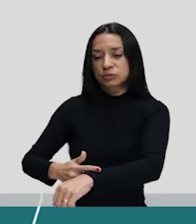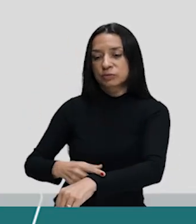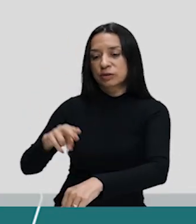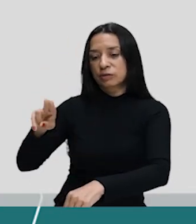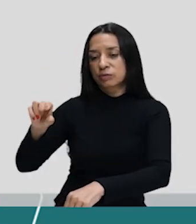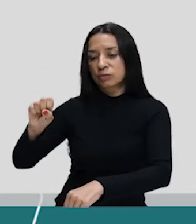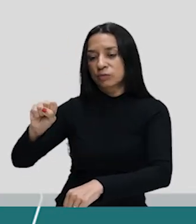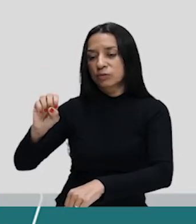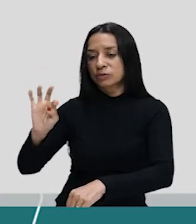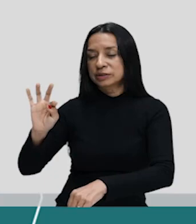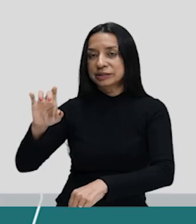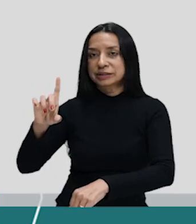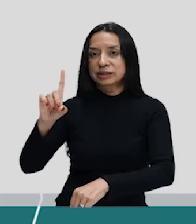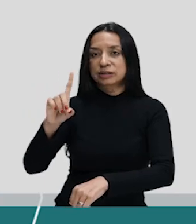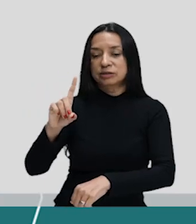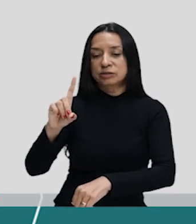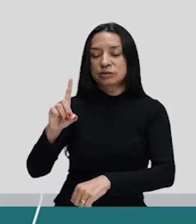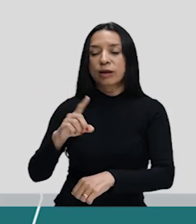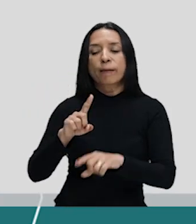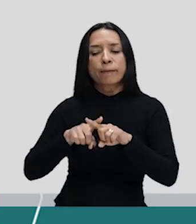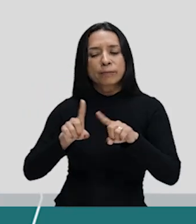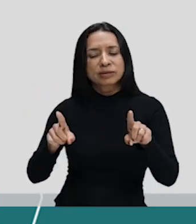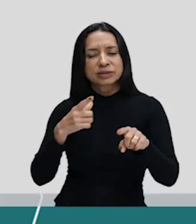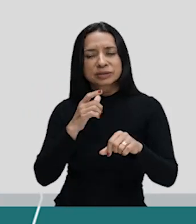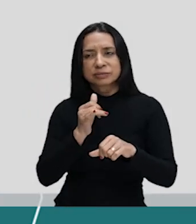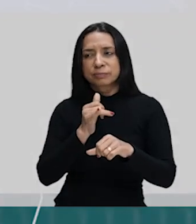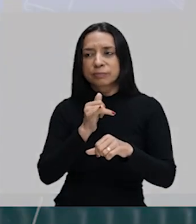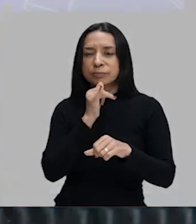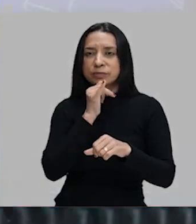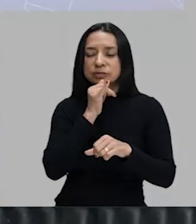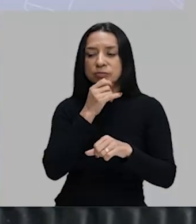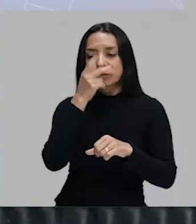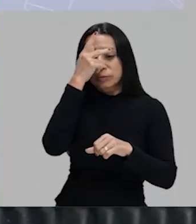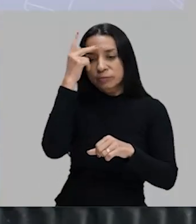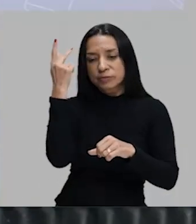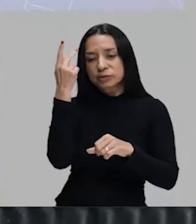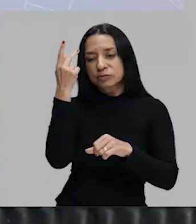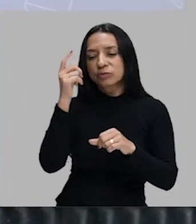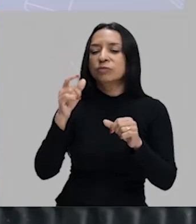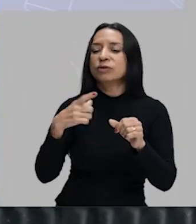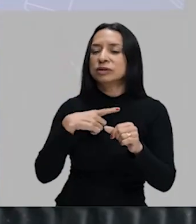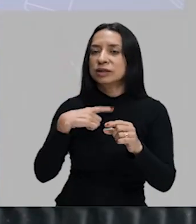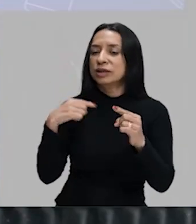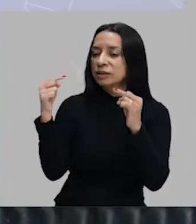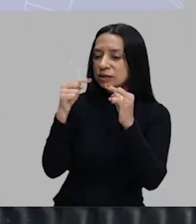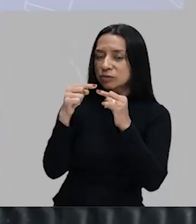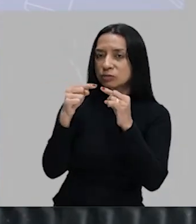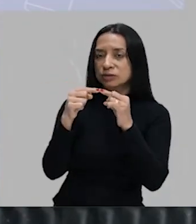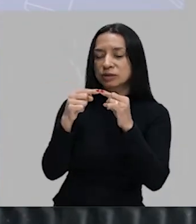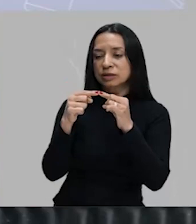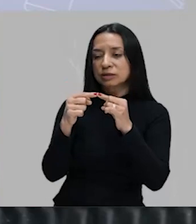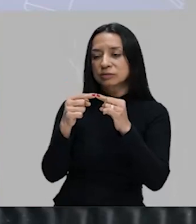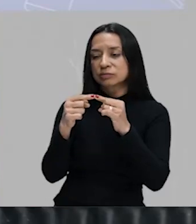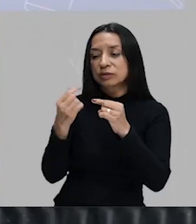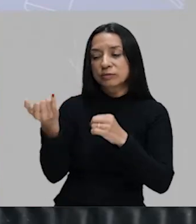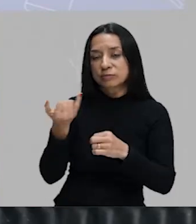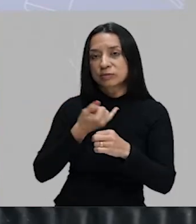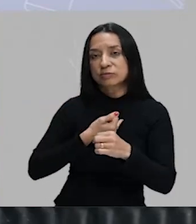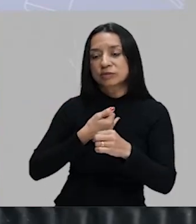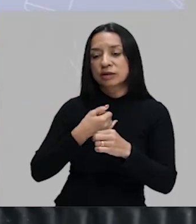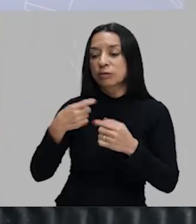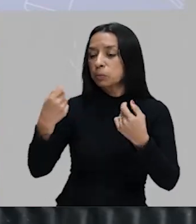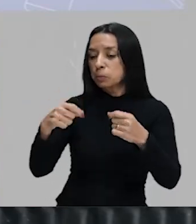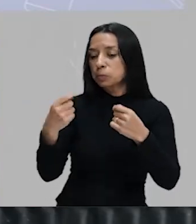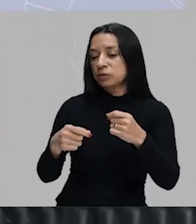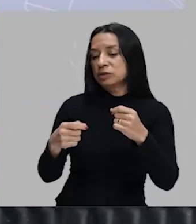ustedes. Porém, a pessoa quer quebrar essa formalidade, quer me dizer que eu não preciso ser tão formal, ele vai